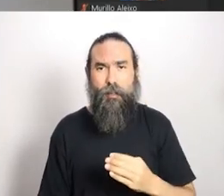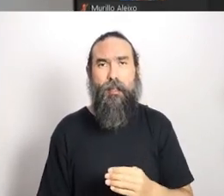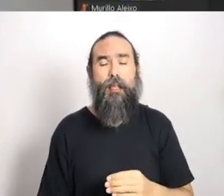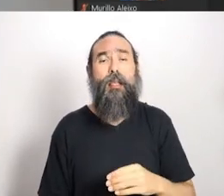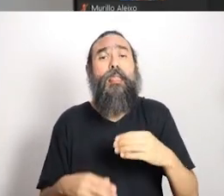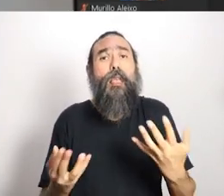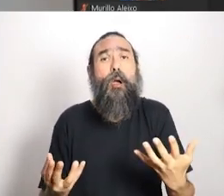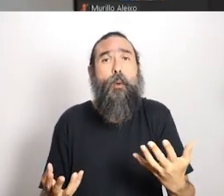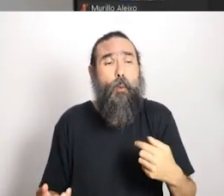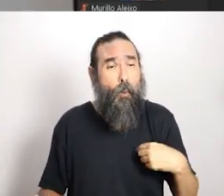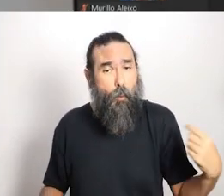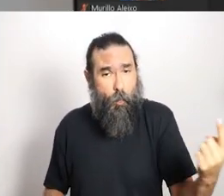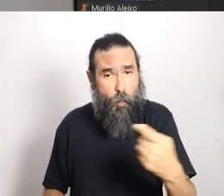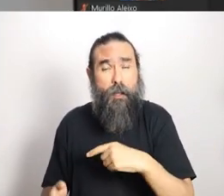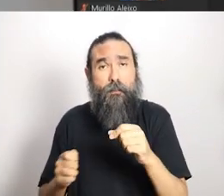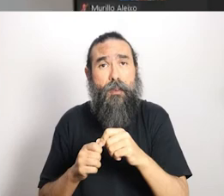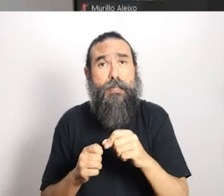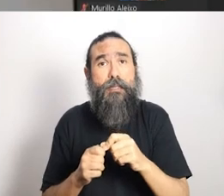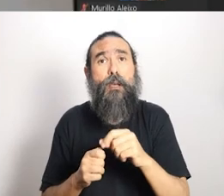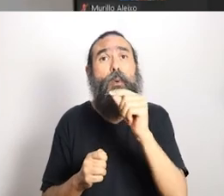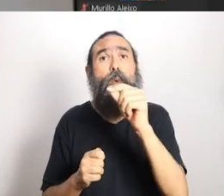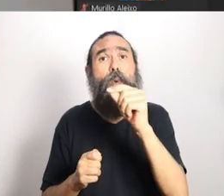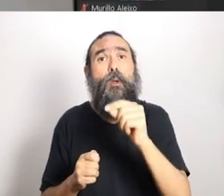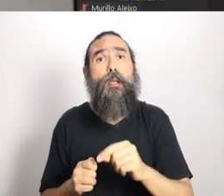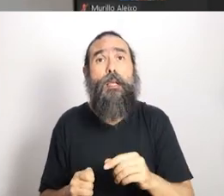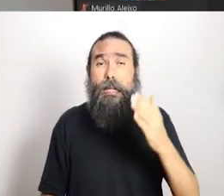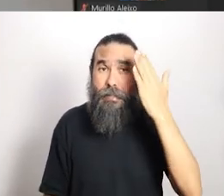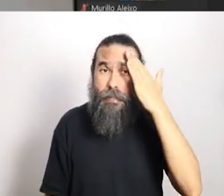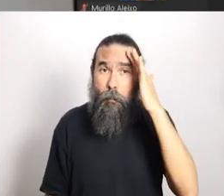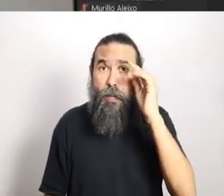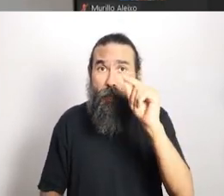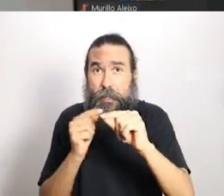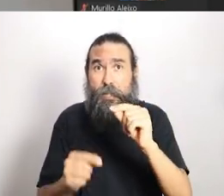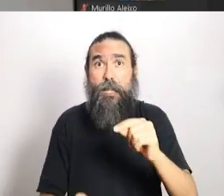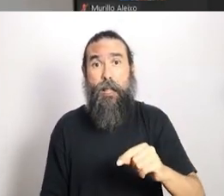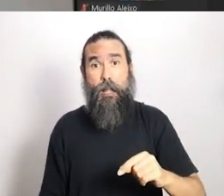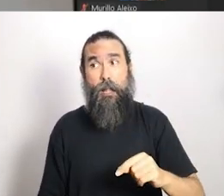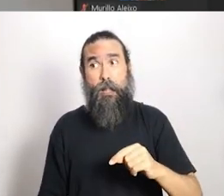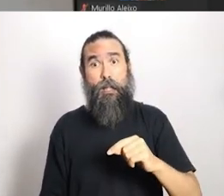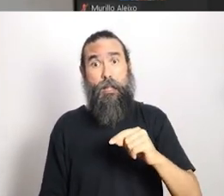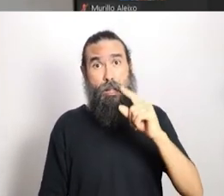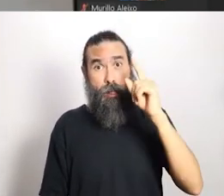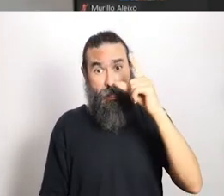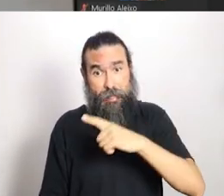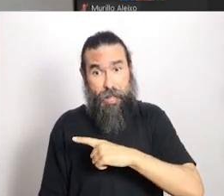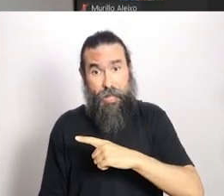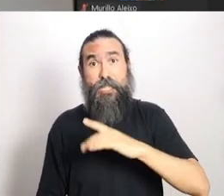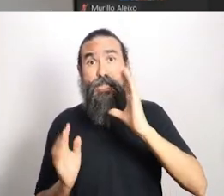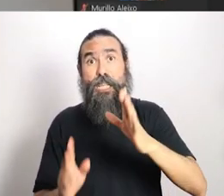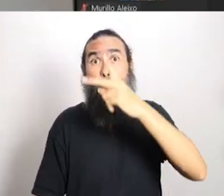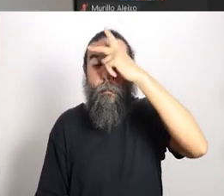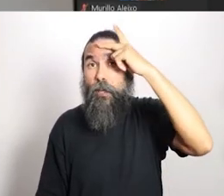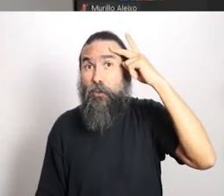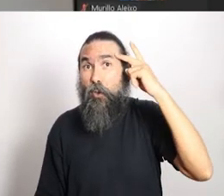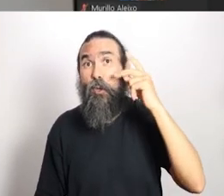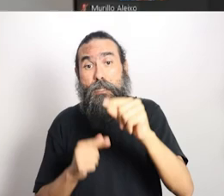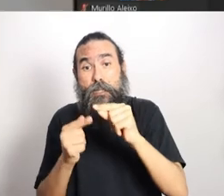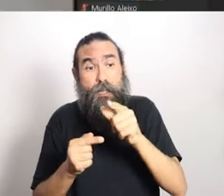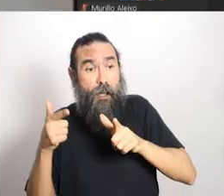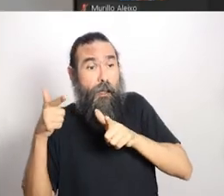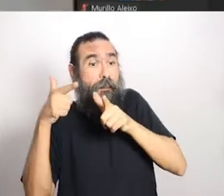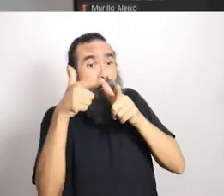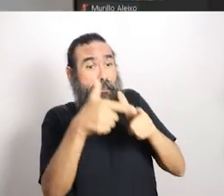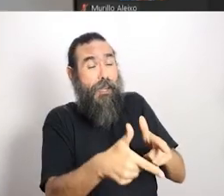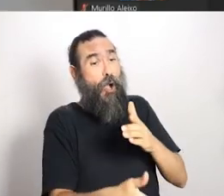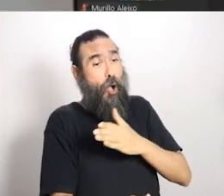você falou, é dizer assim, não, existe um público, meu pai tem um trabalho artístico, existe um público, já